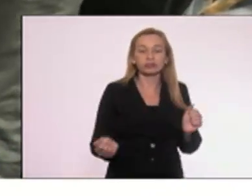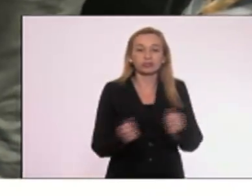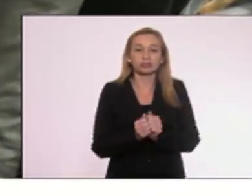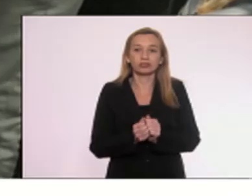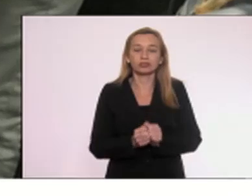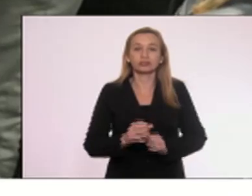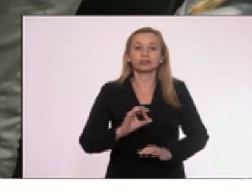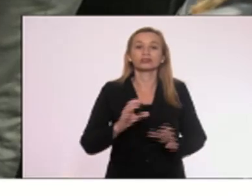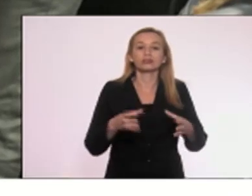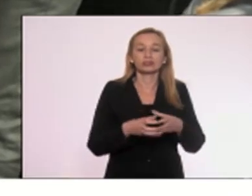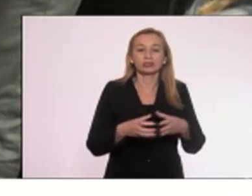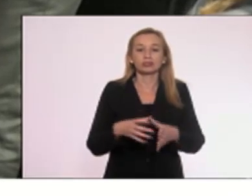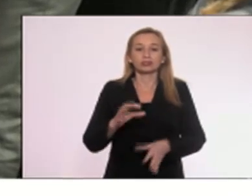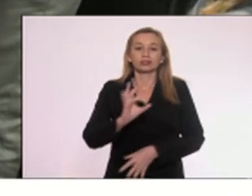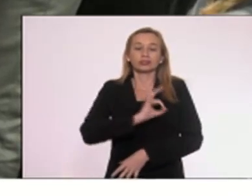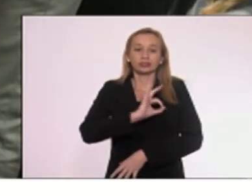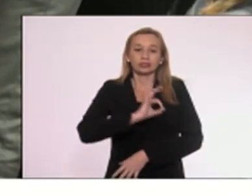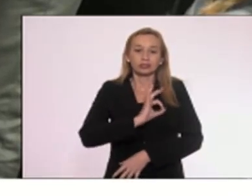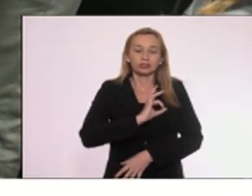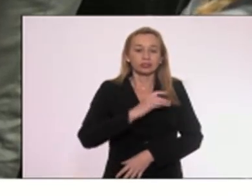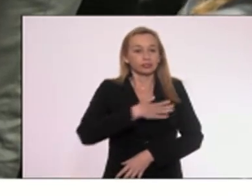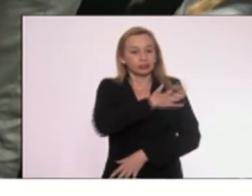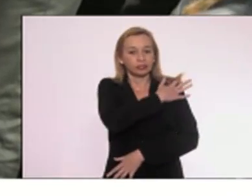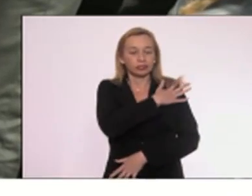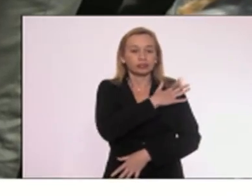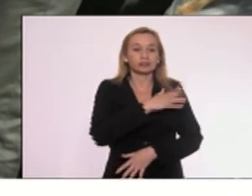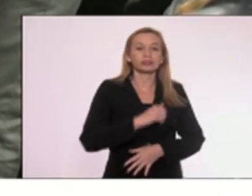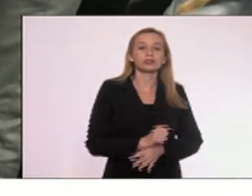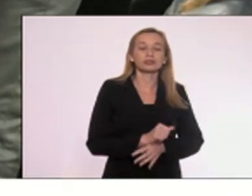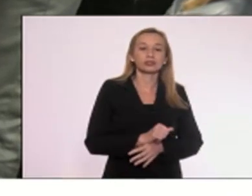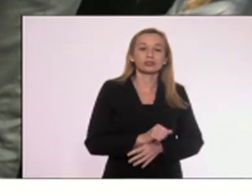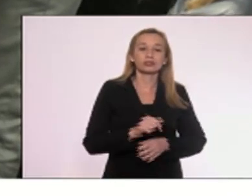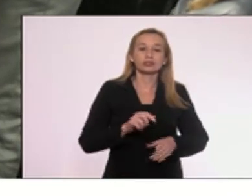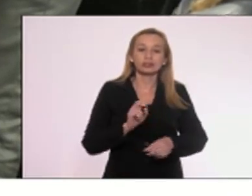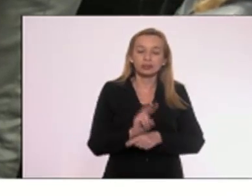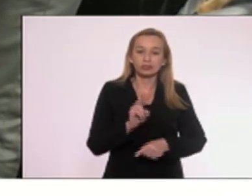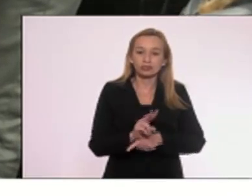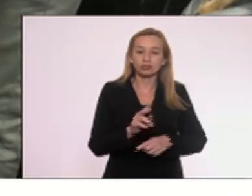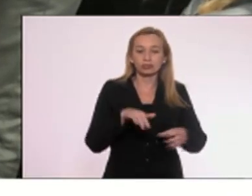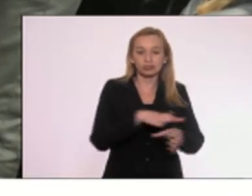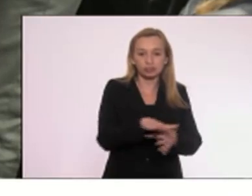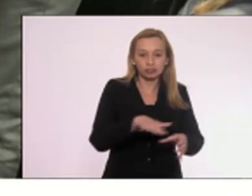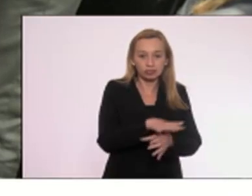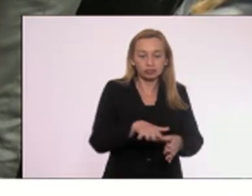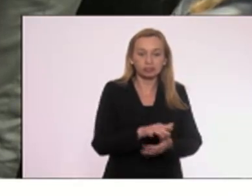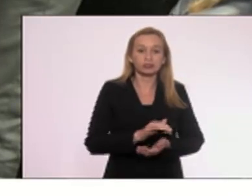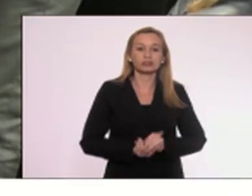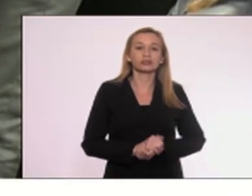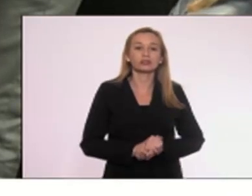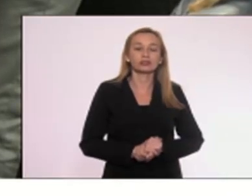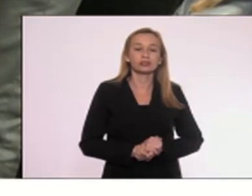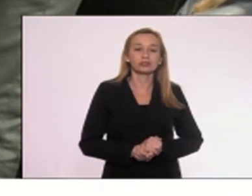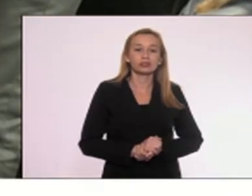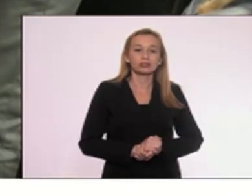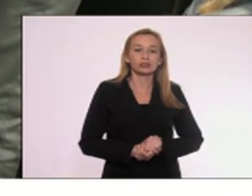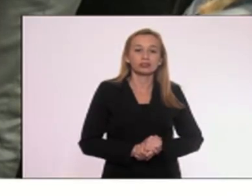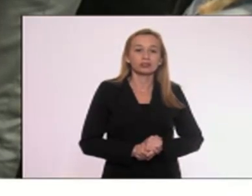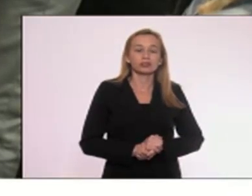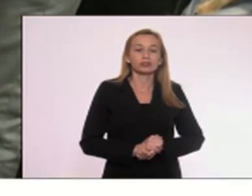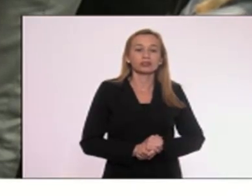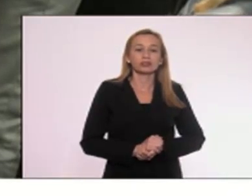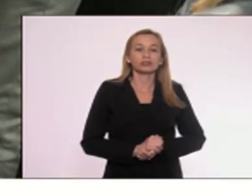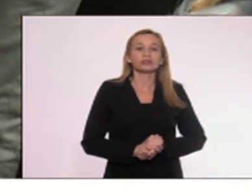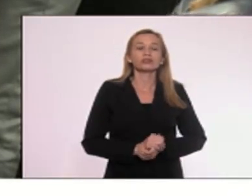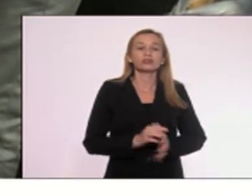da Polícia Militar, que atende sua área, formalizando através de simples protocolo a participação da entidade